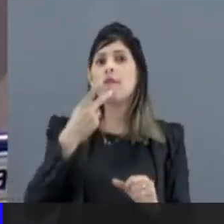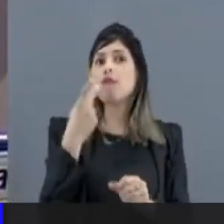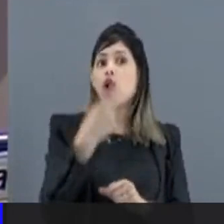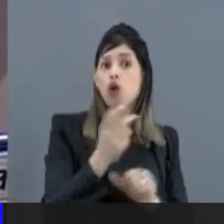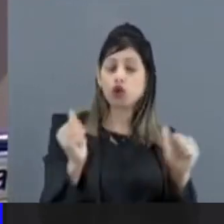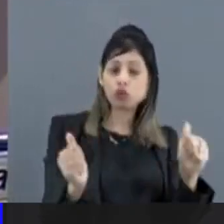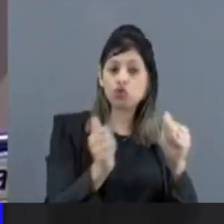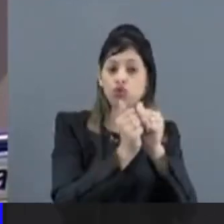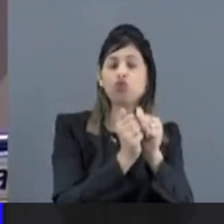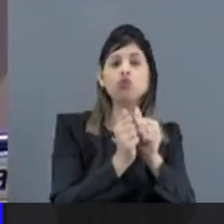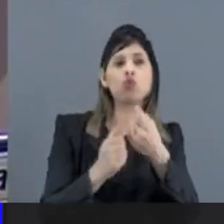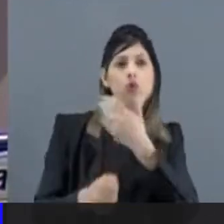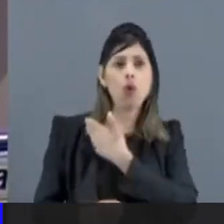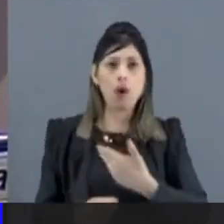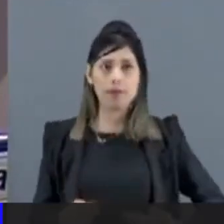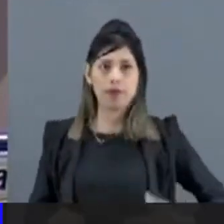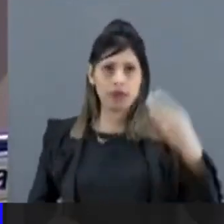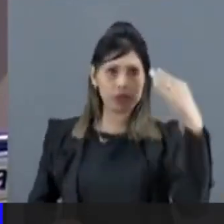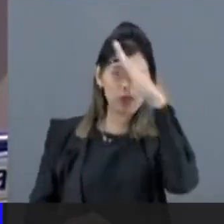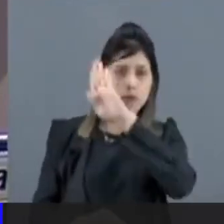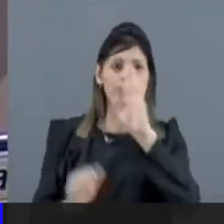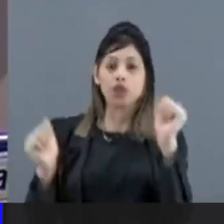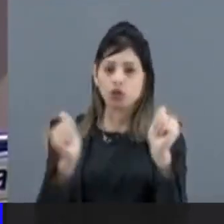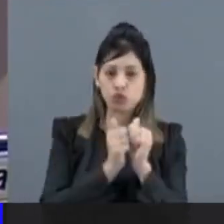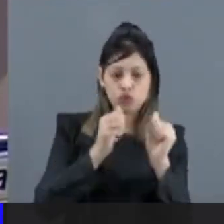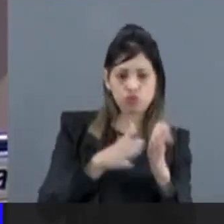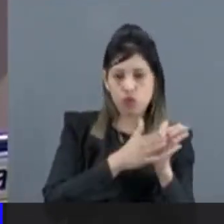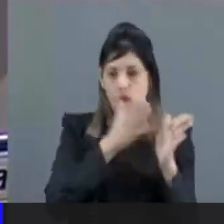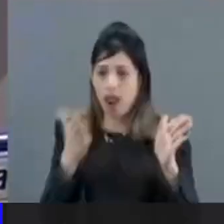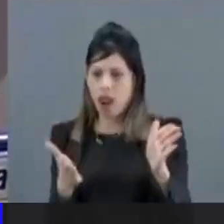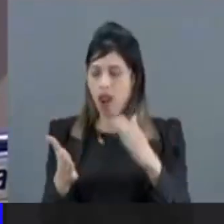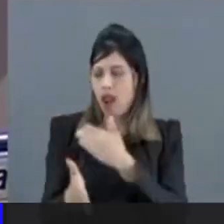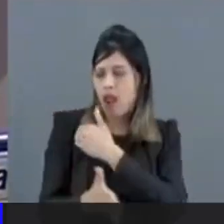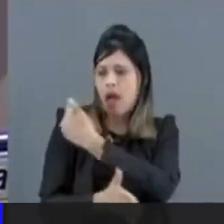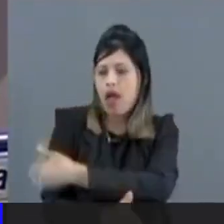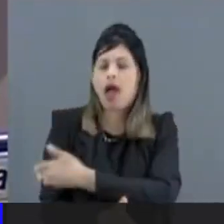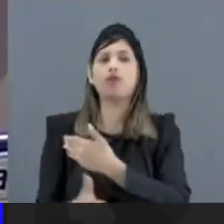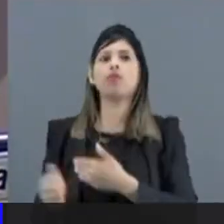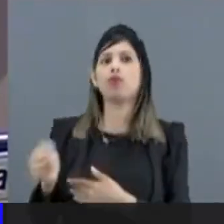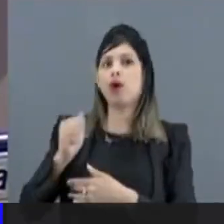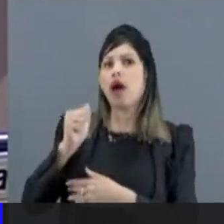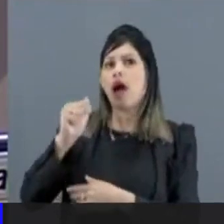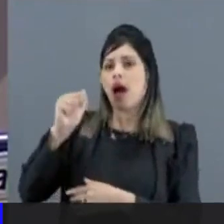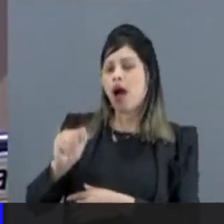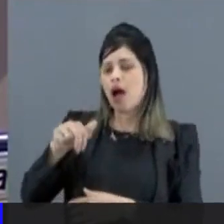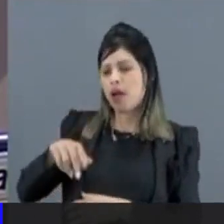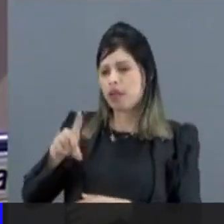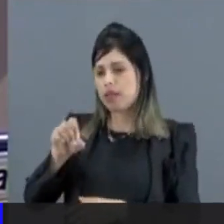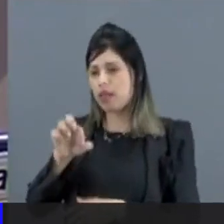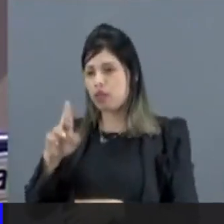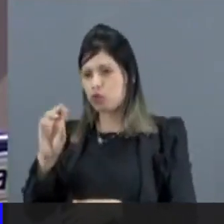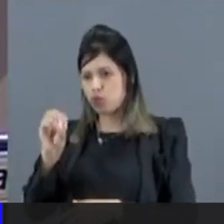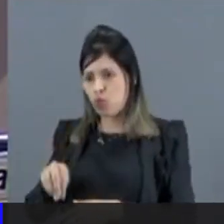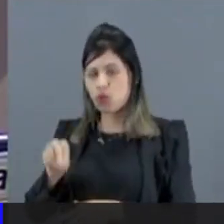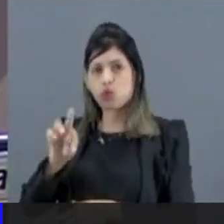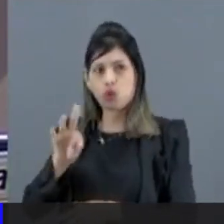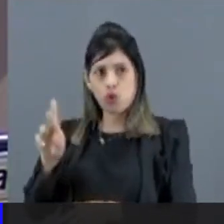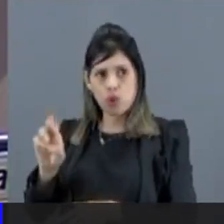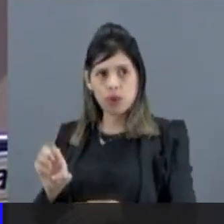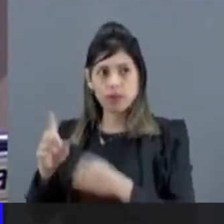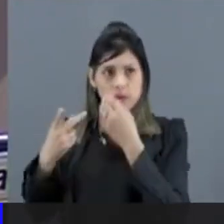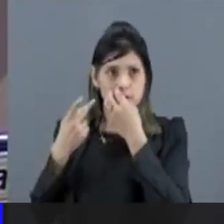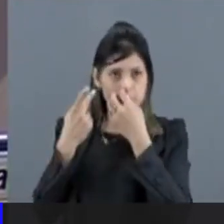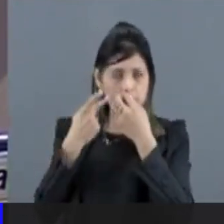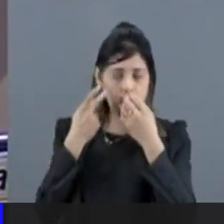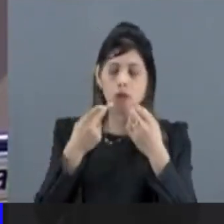Jair bolsonaro estava Anderson Torres na Live foi representado os vídeos de supostas irregularidades ou fraudes que teriam ocorrido